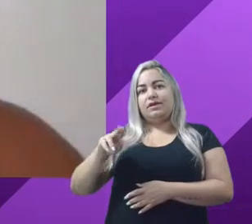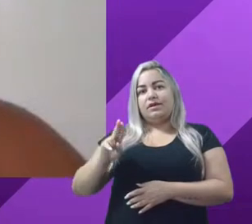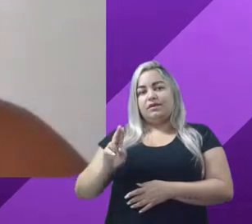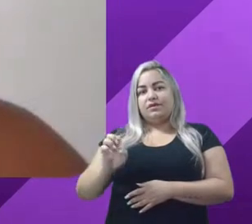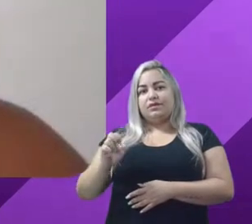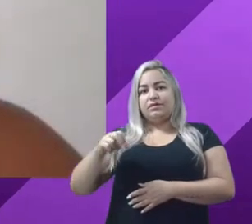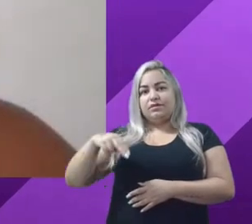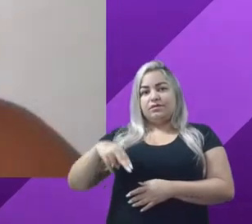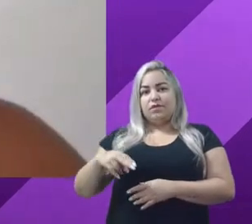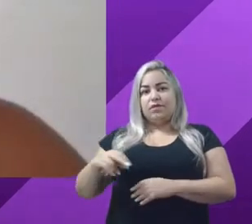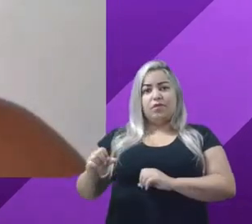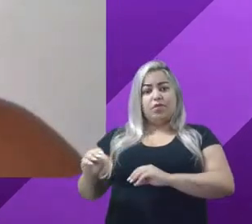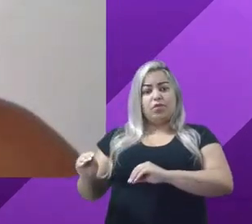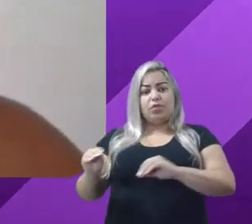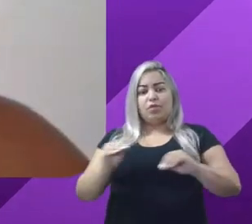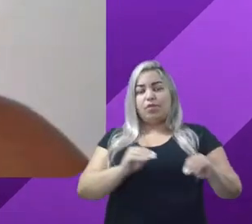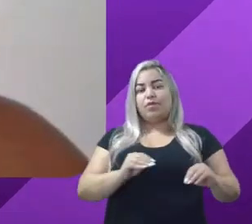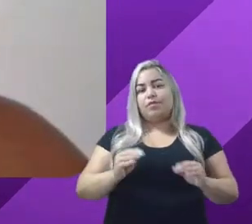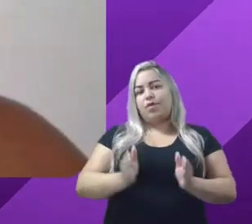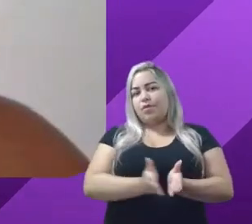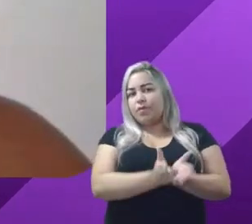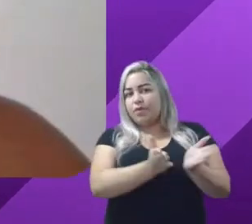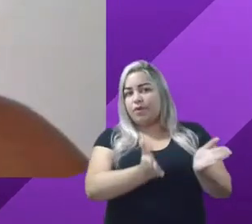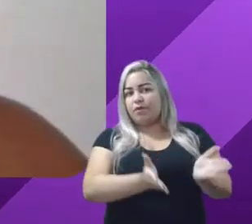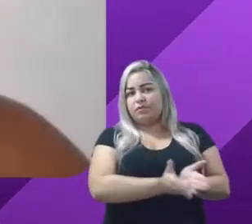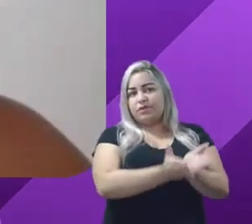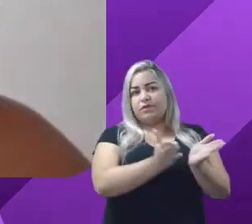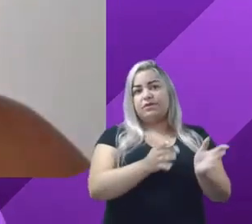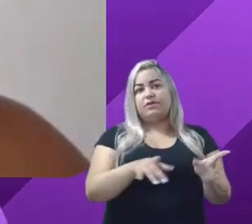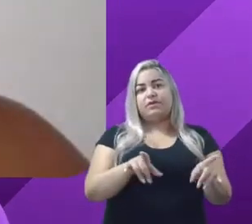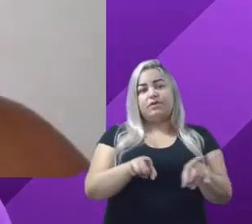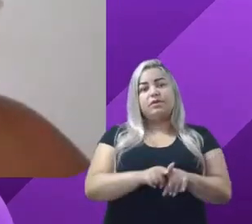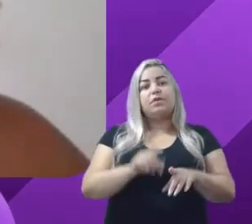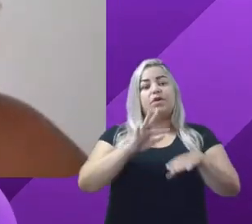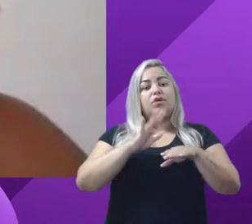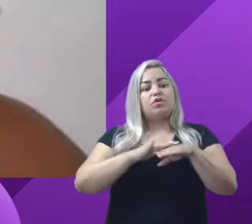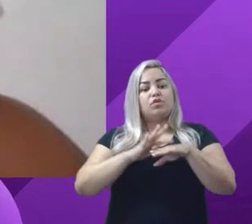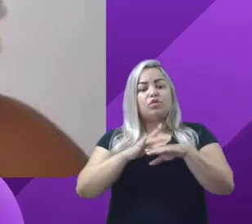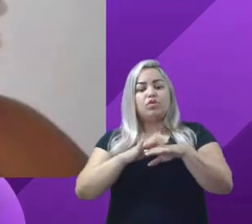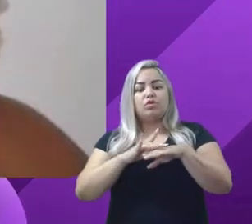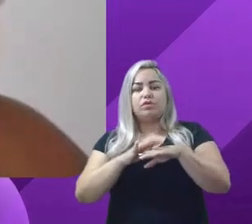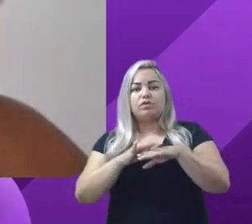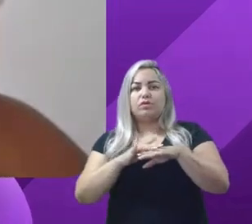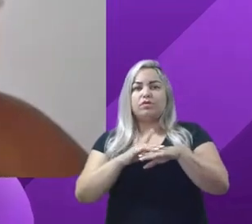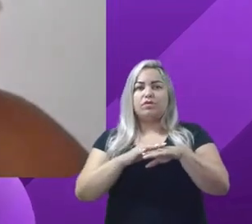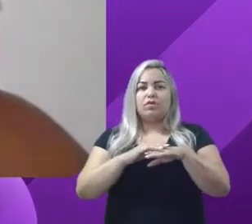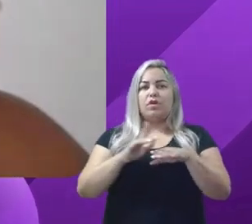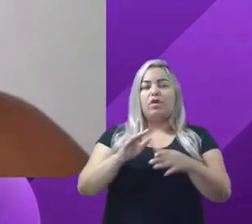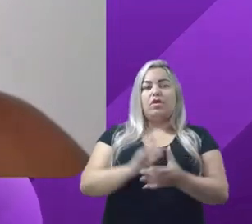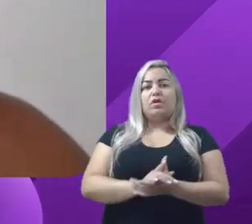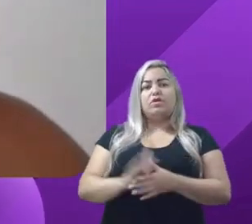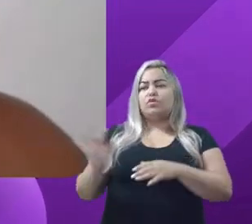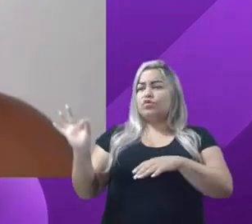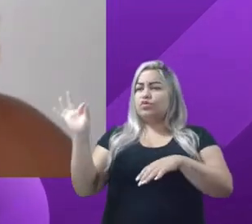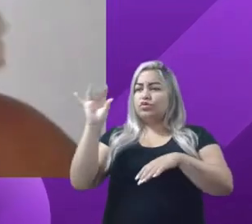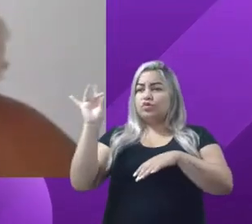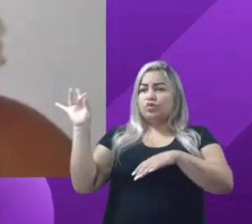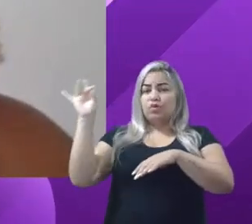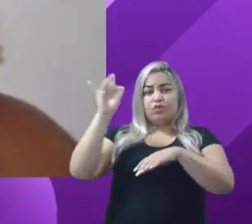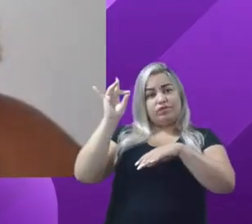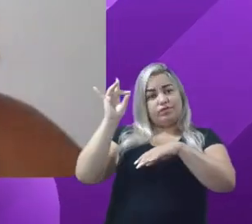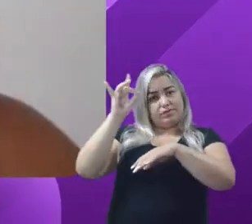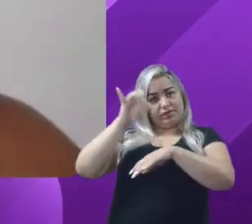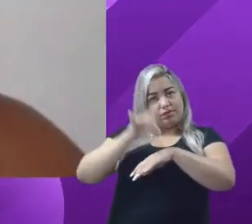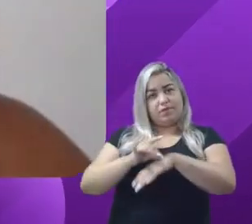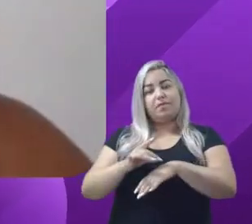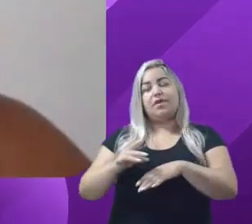pelo poder público, é pobre e se contamina com doenças, com mosquitos. E isso acontece